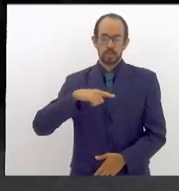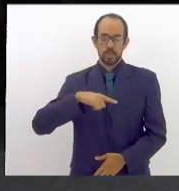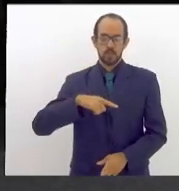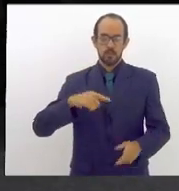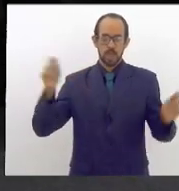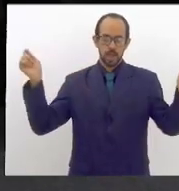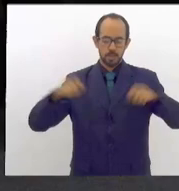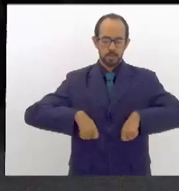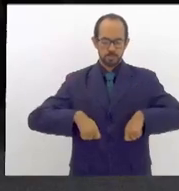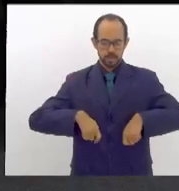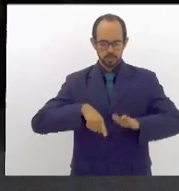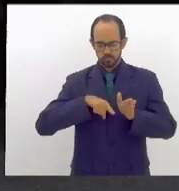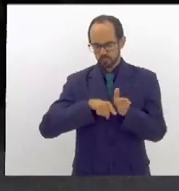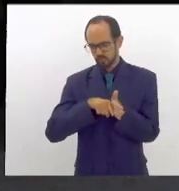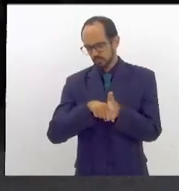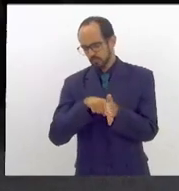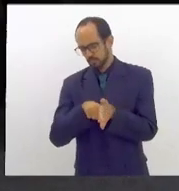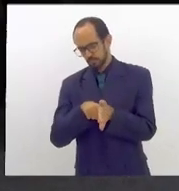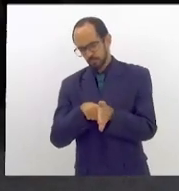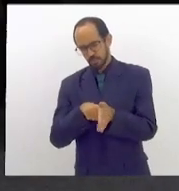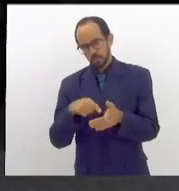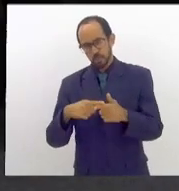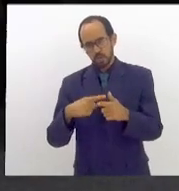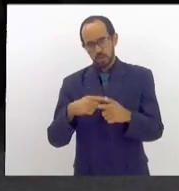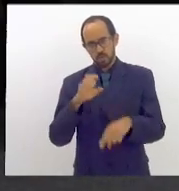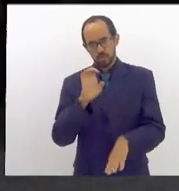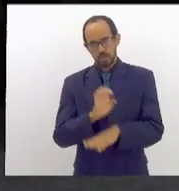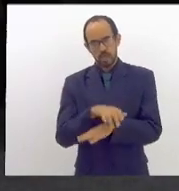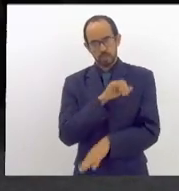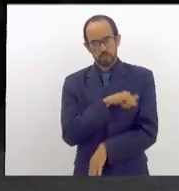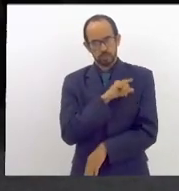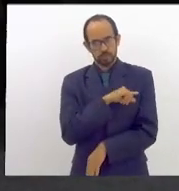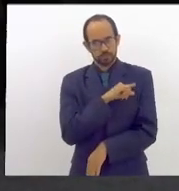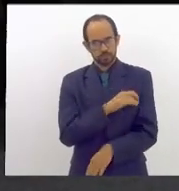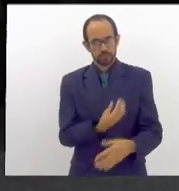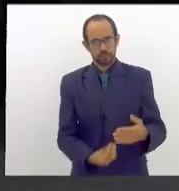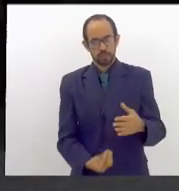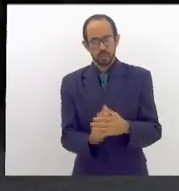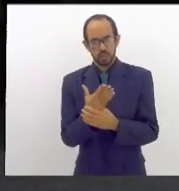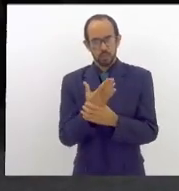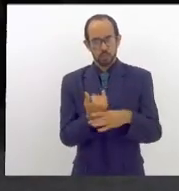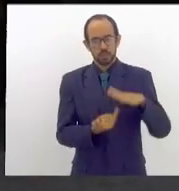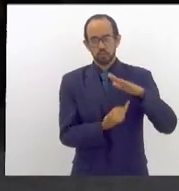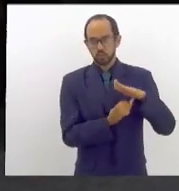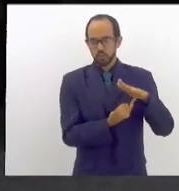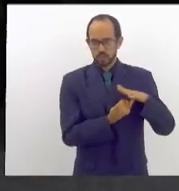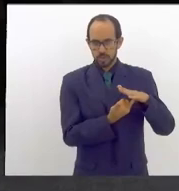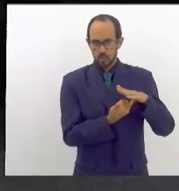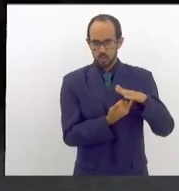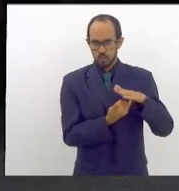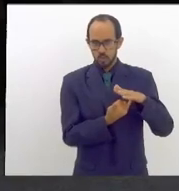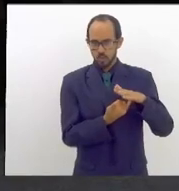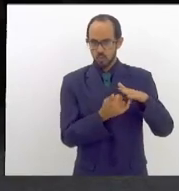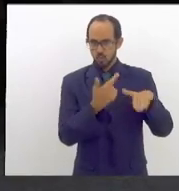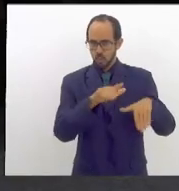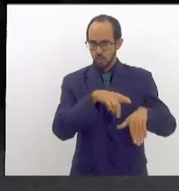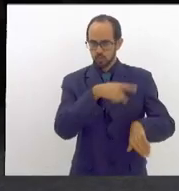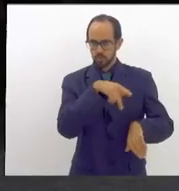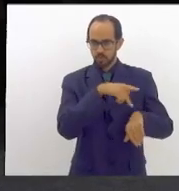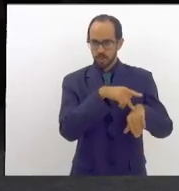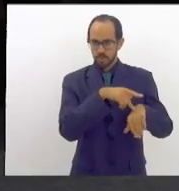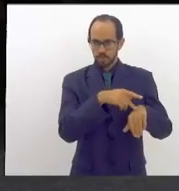monitorar até porque o Estado do Rio de Janeiro criou um ente no exterior uma sociedade de propósito específico